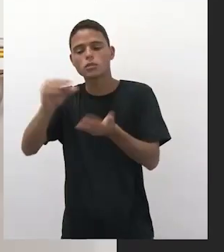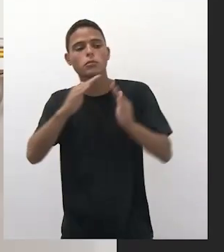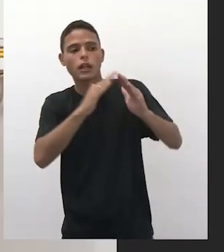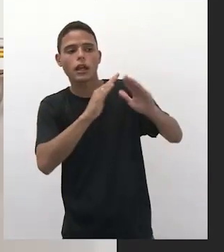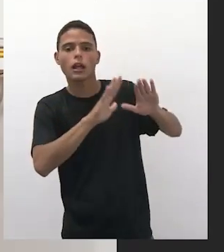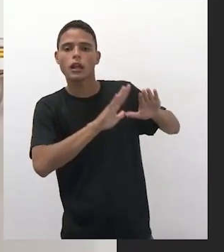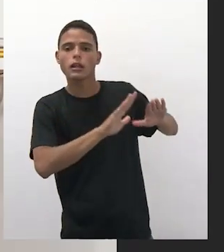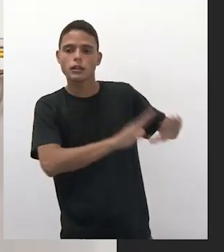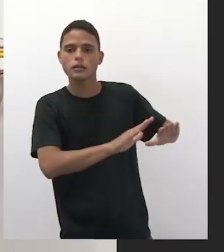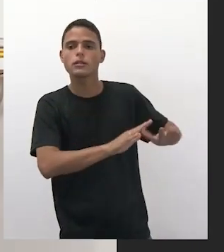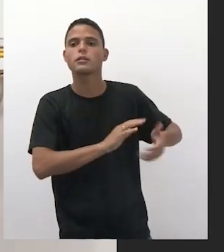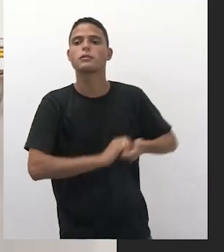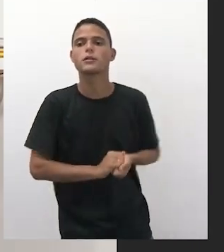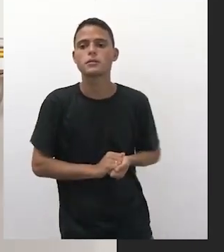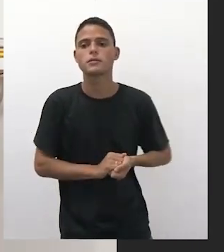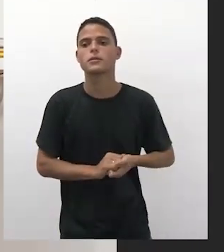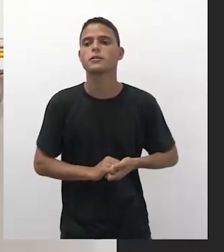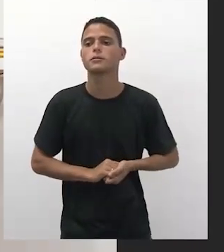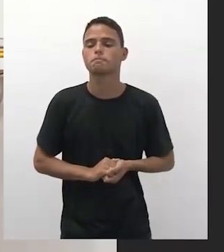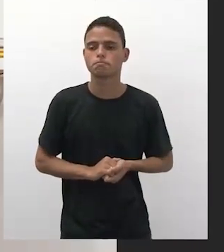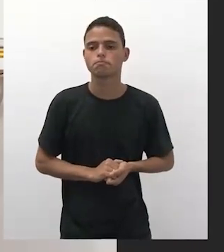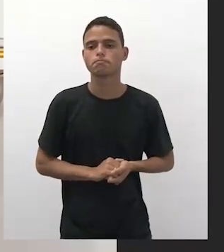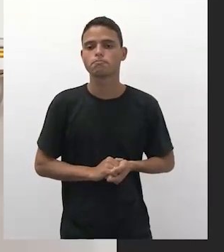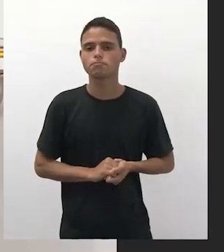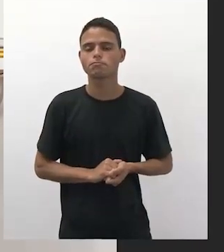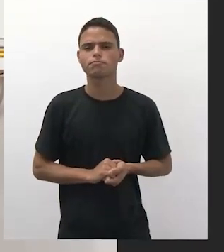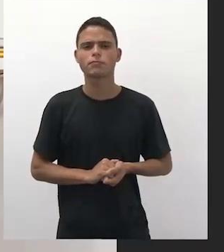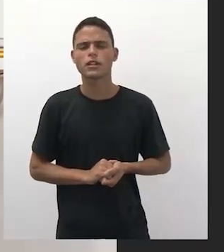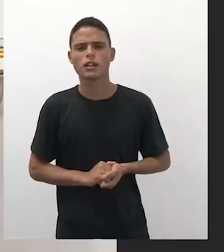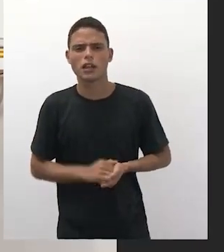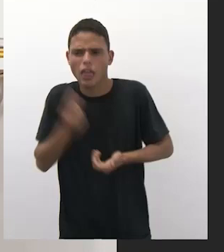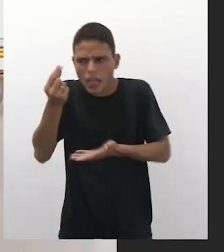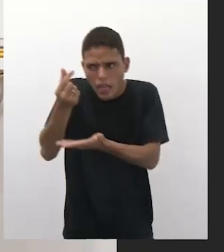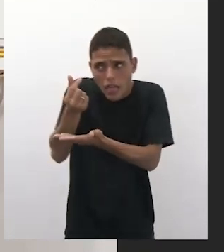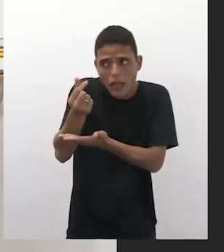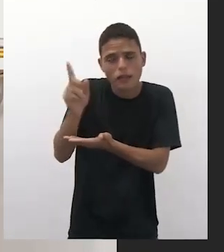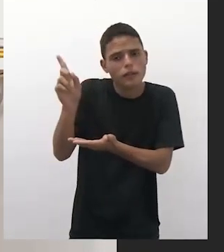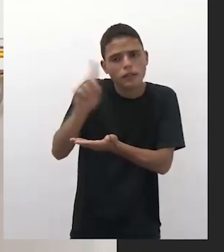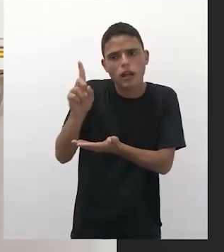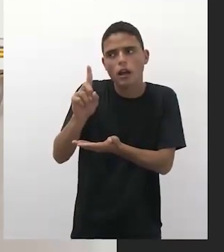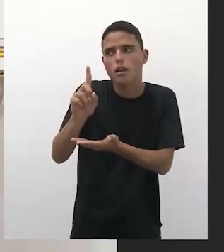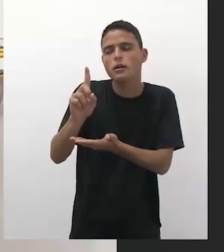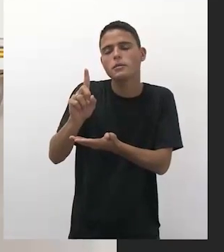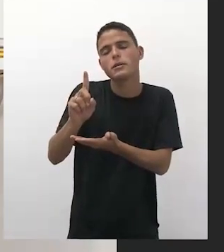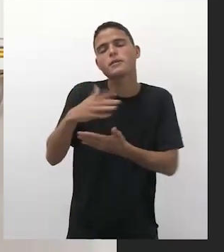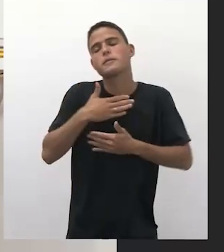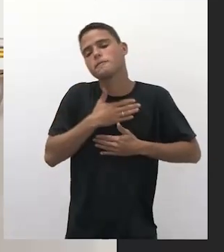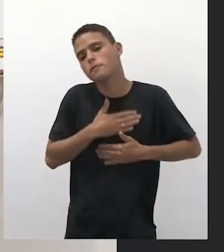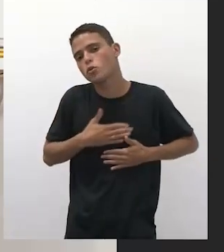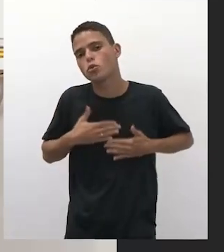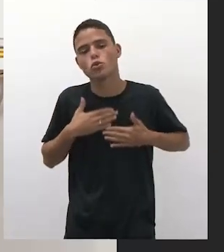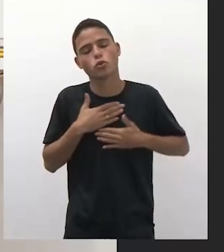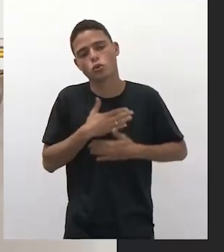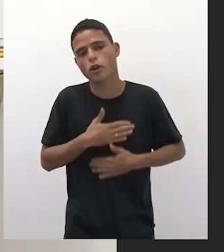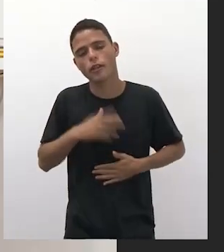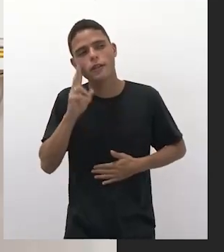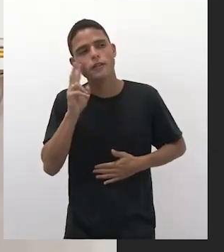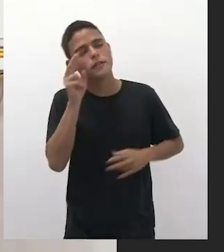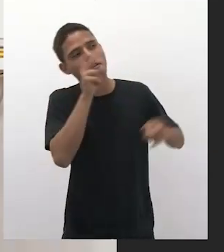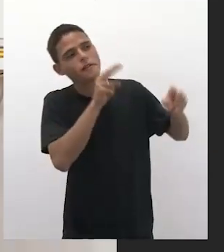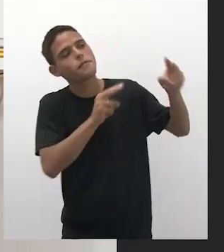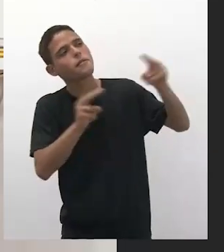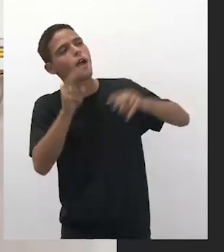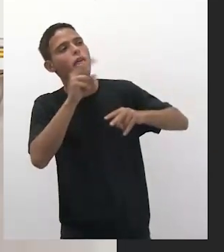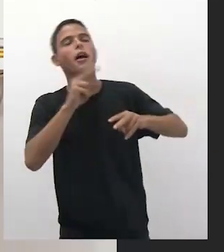mesmo é um objeto de valor sentimental, mas assim, não são utilizados, né? Então, só mesmo